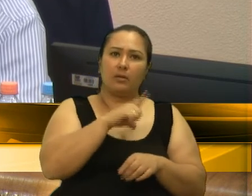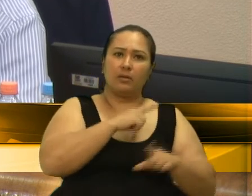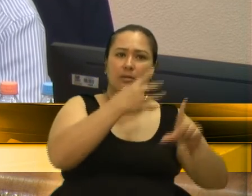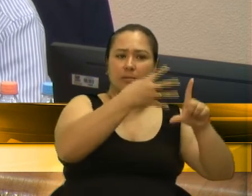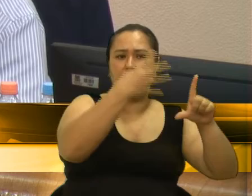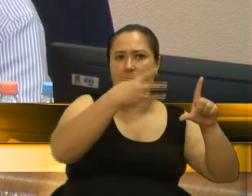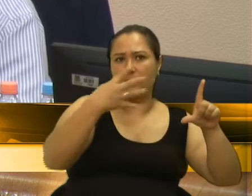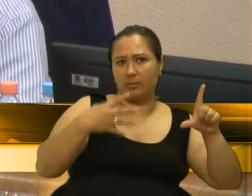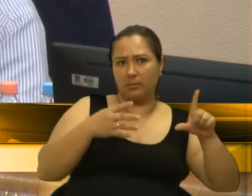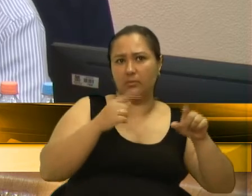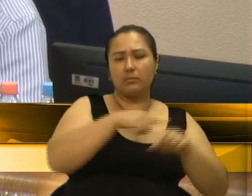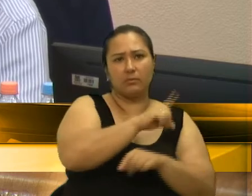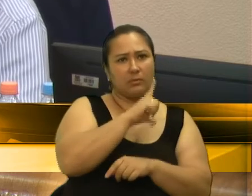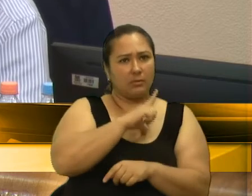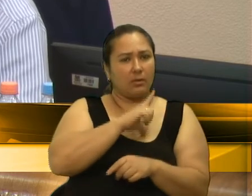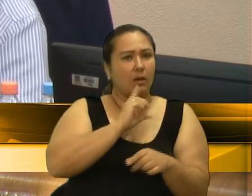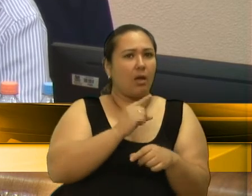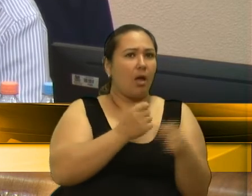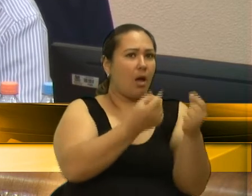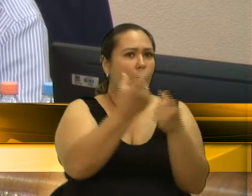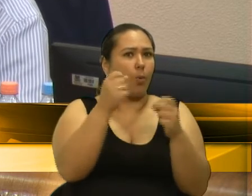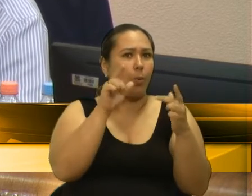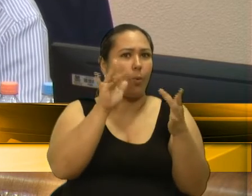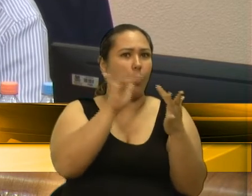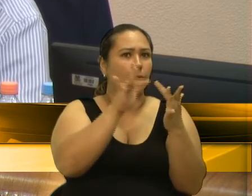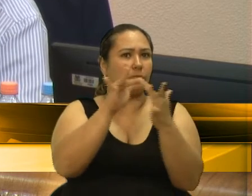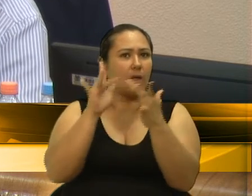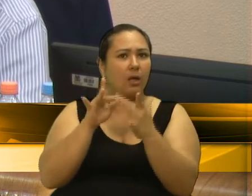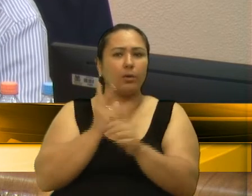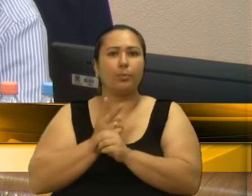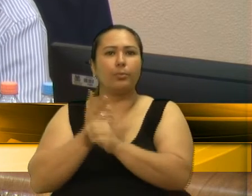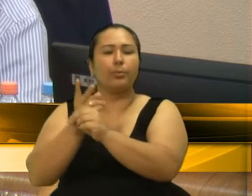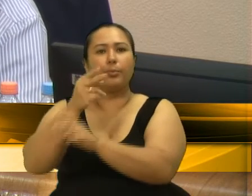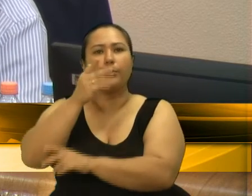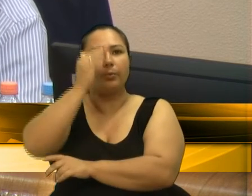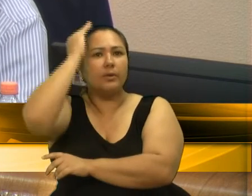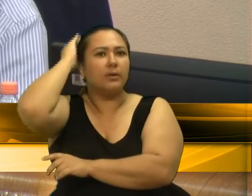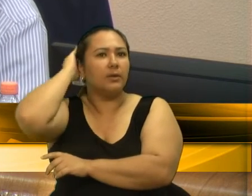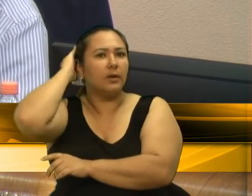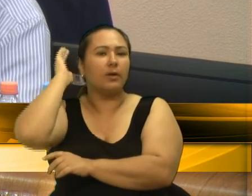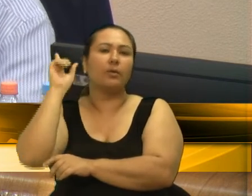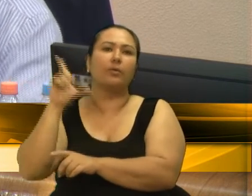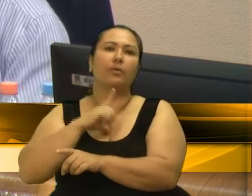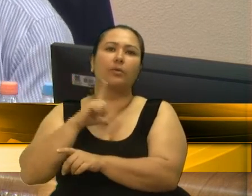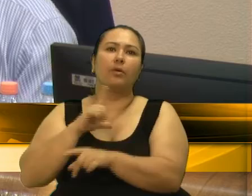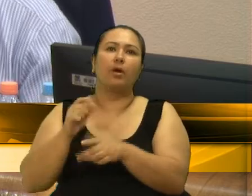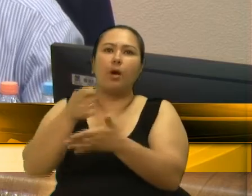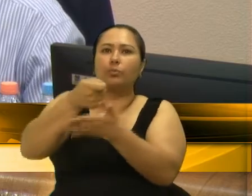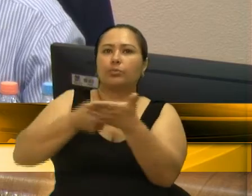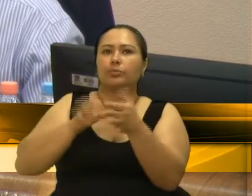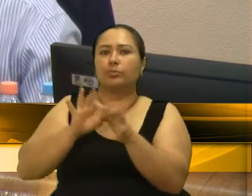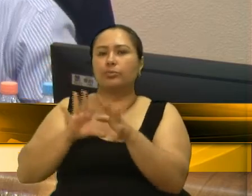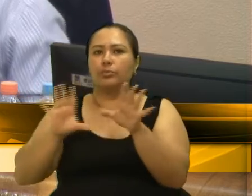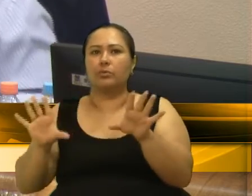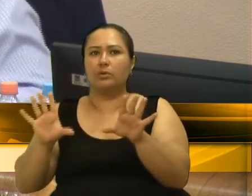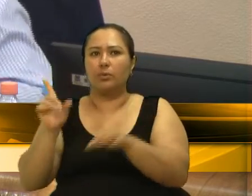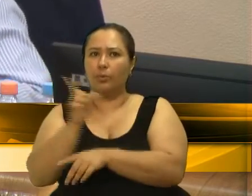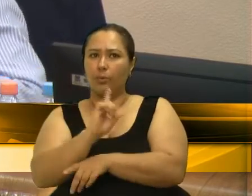por acaso o senhor teve algum contato? Procurou o prefeito para orientar entre a autorização ou não desse evento?